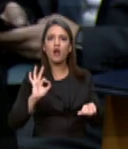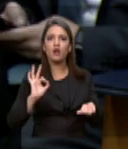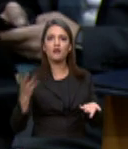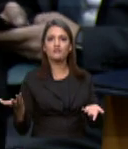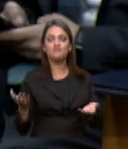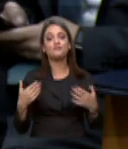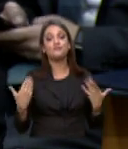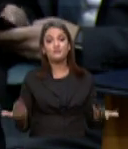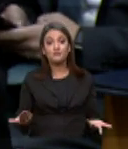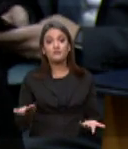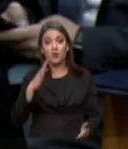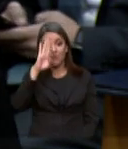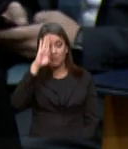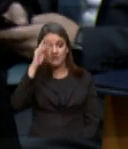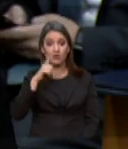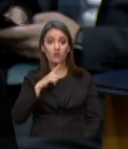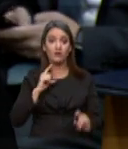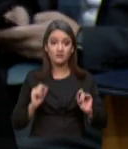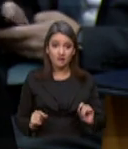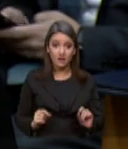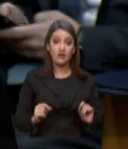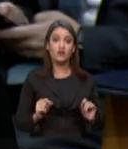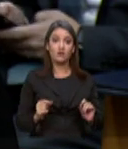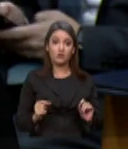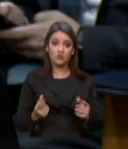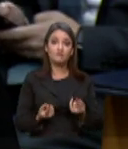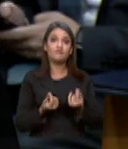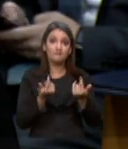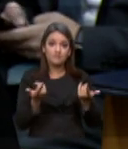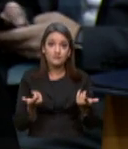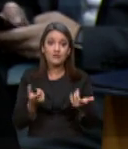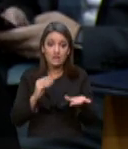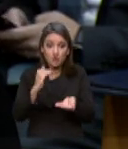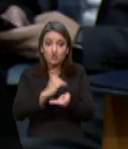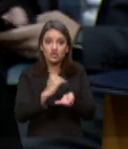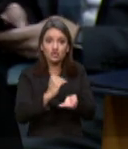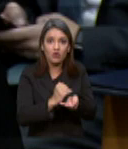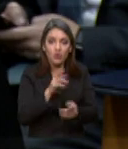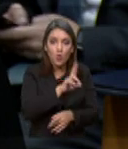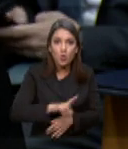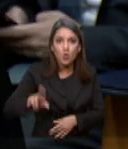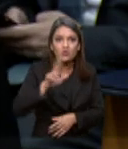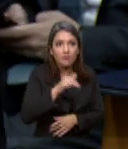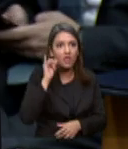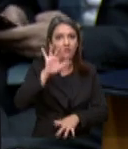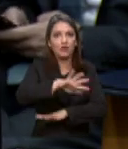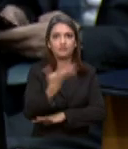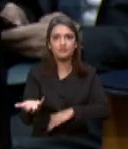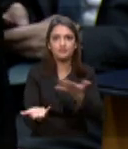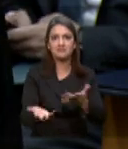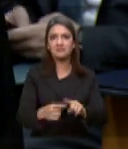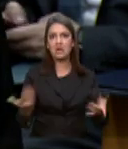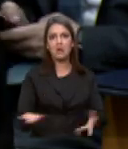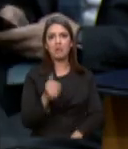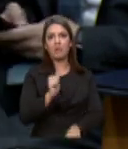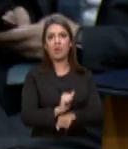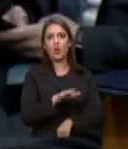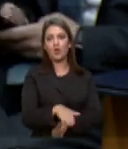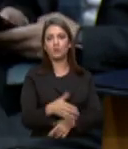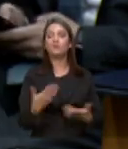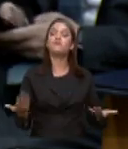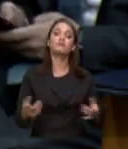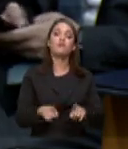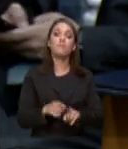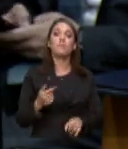principal mecanismo de financiamento da política pública ambiental de combate ao desmatamento da Amazônia. A partir de 2019, outro